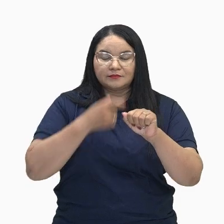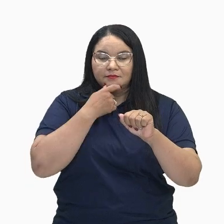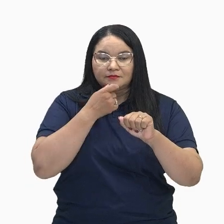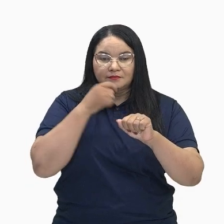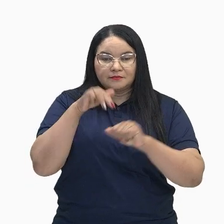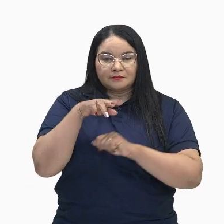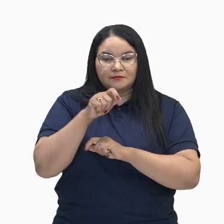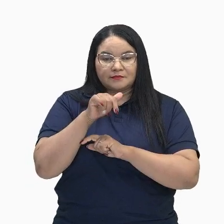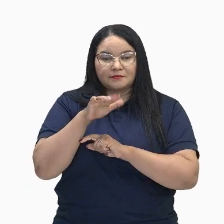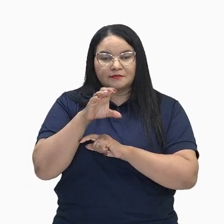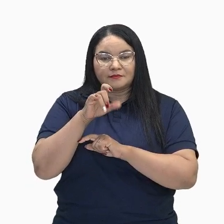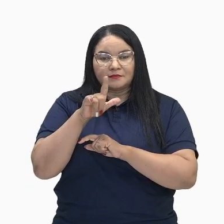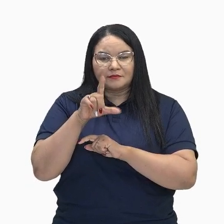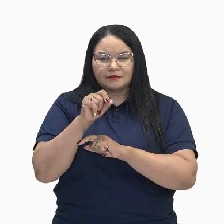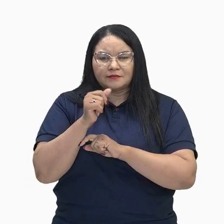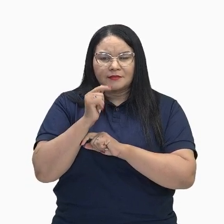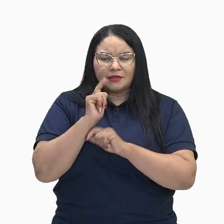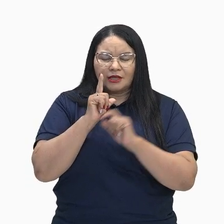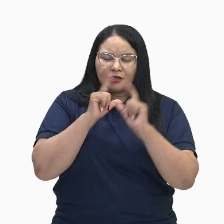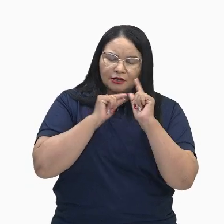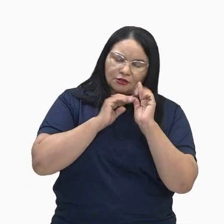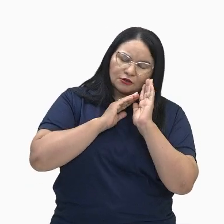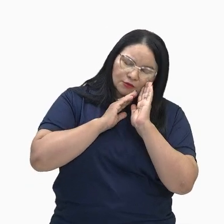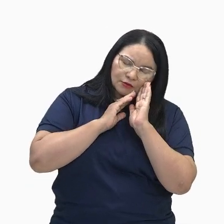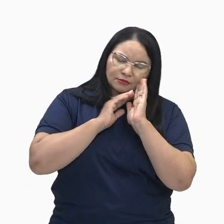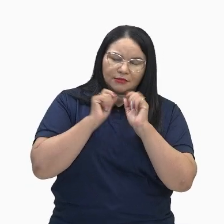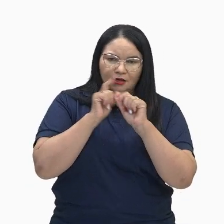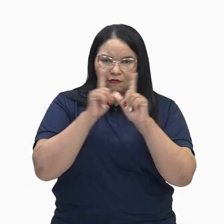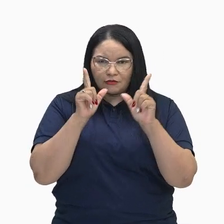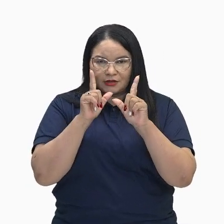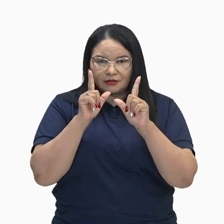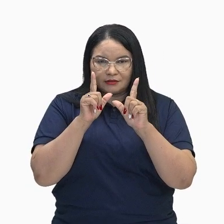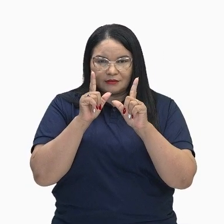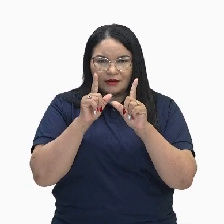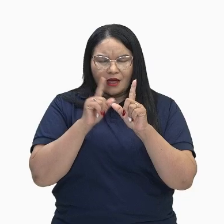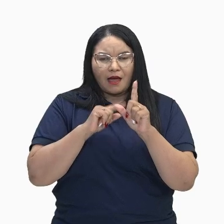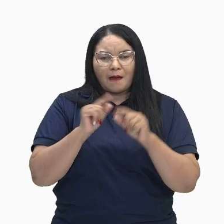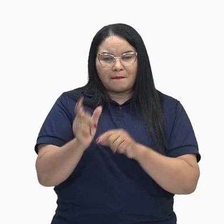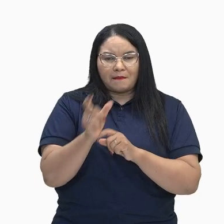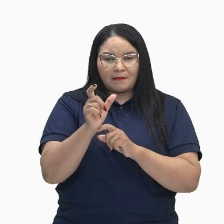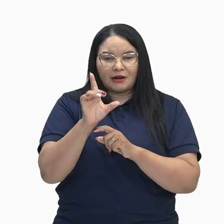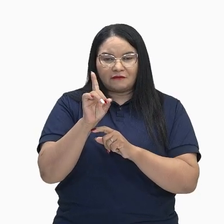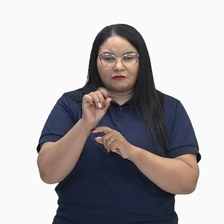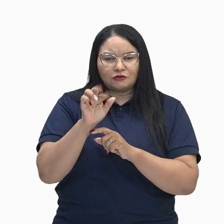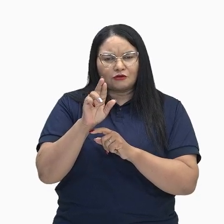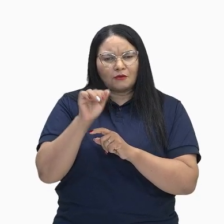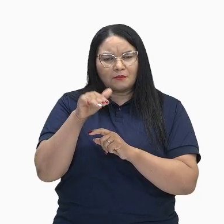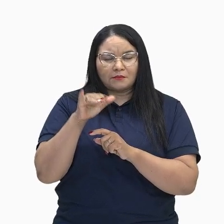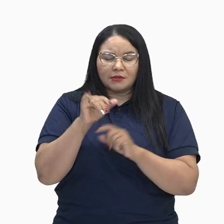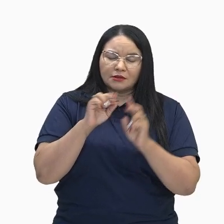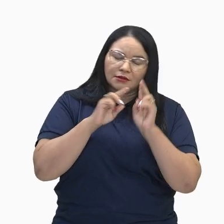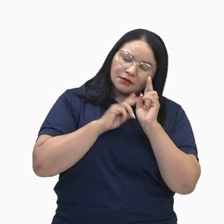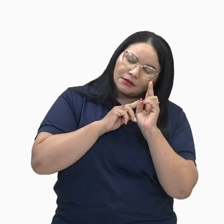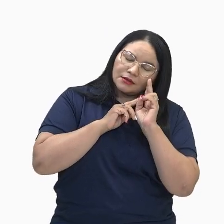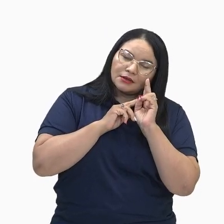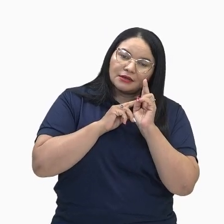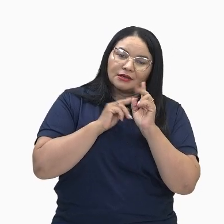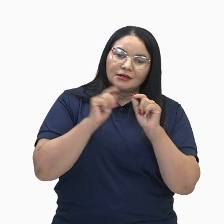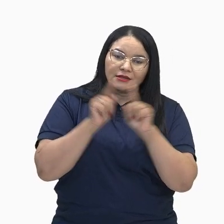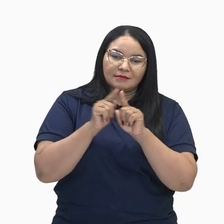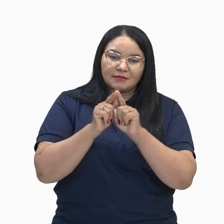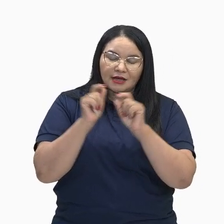dormia acordado no trabalho. Então, observe que a palavra dormir e acordar,